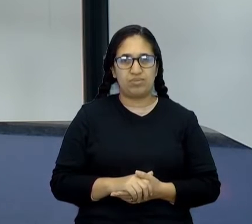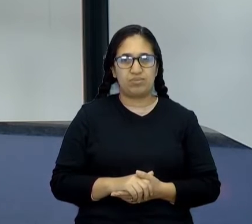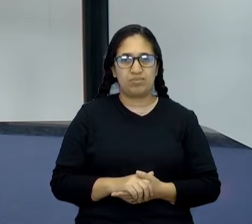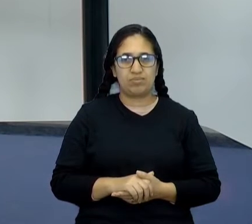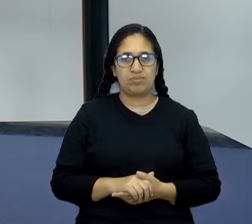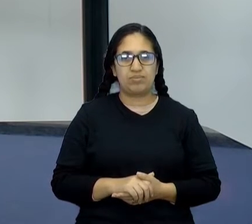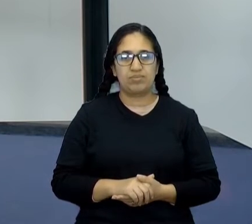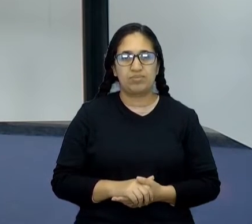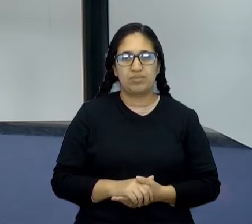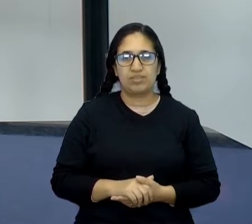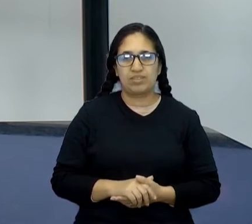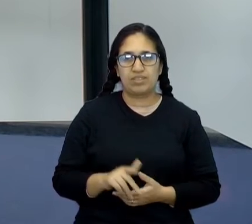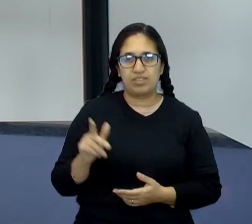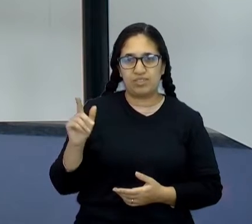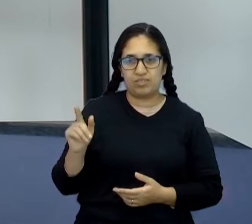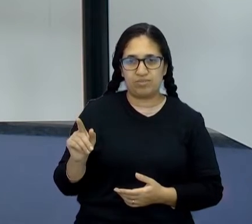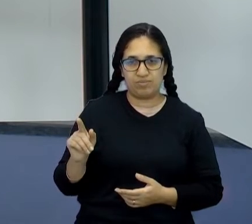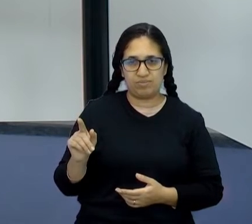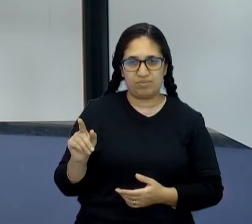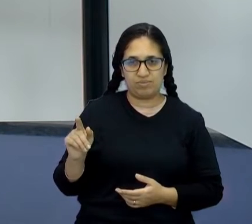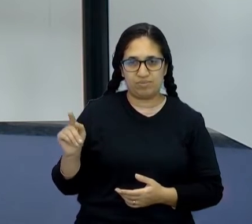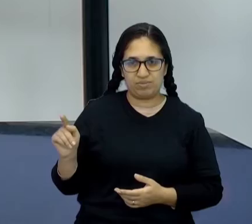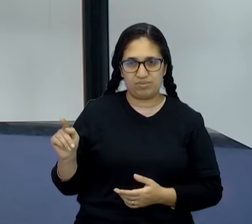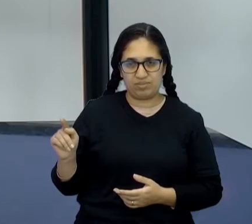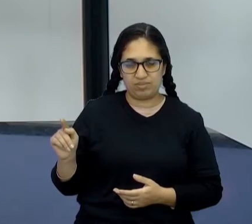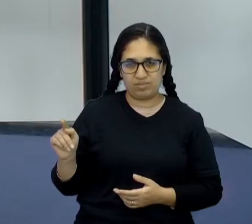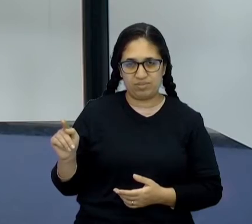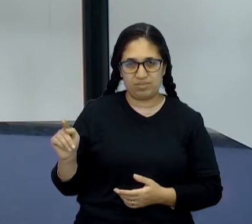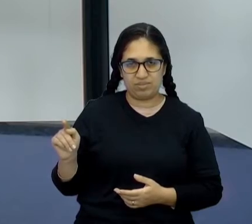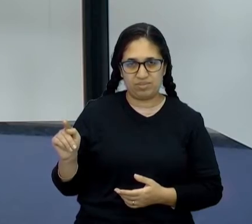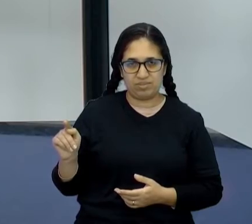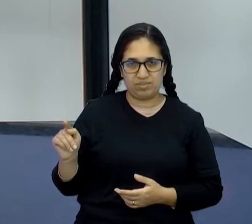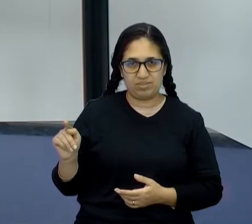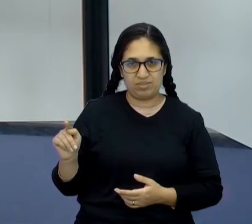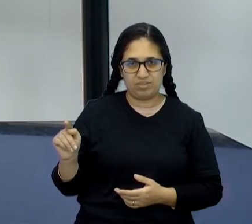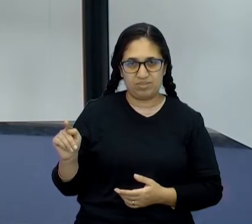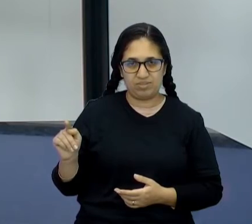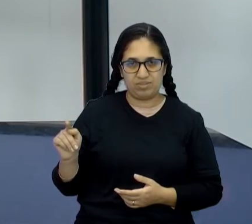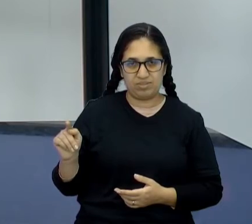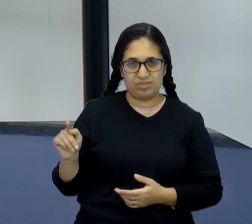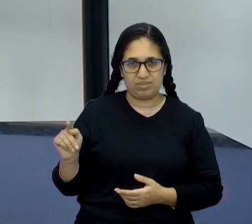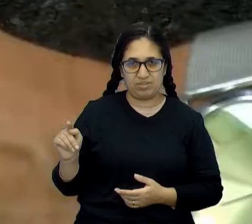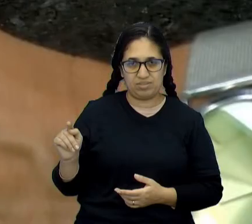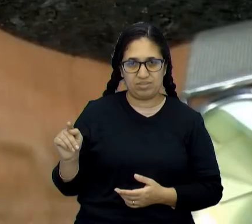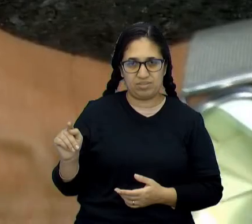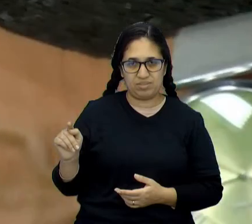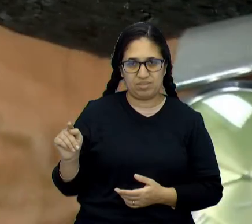Então, aqui eu tenho de novo, ó, um prego com super ímã.